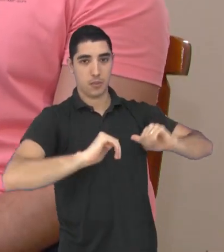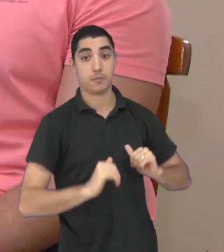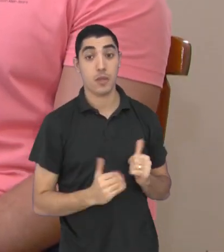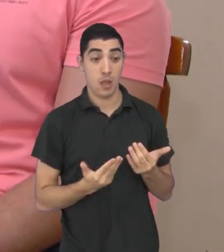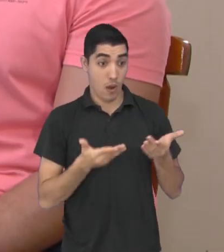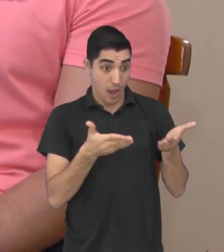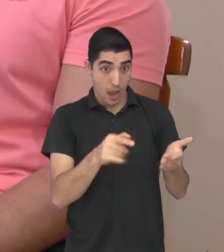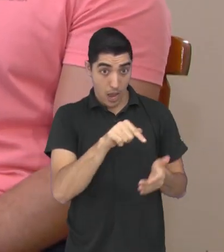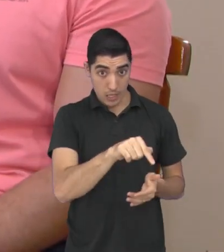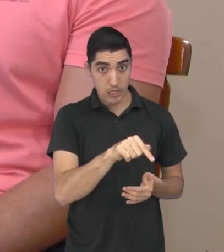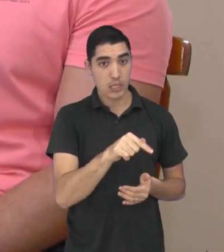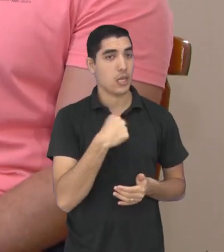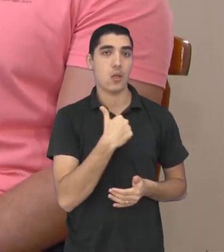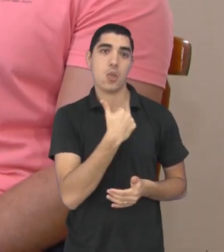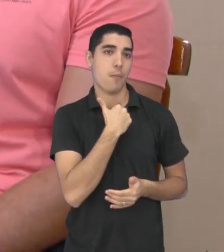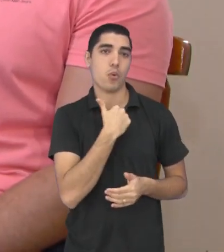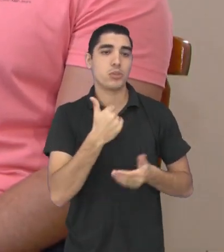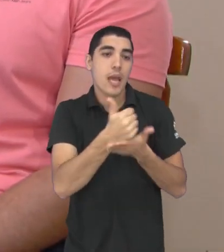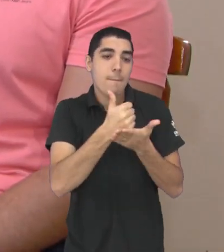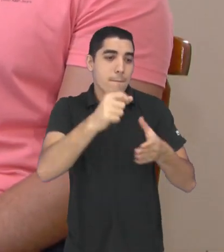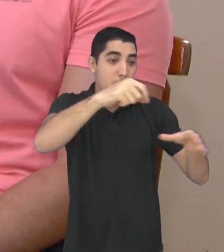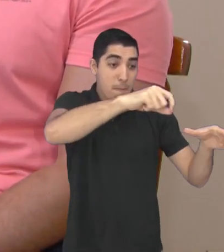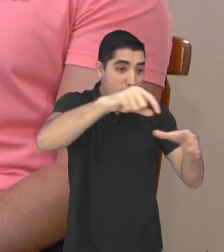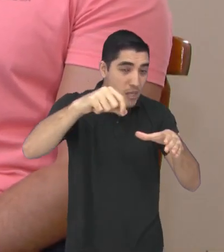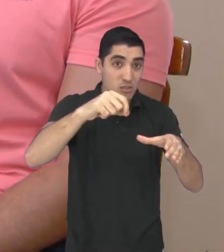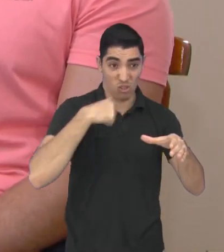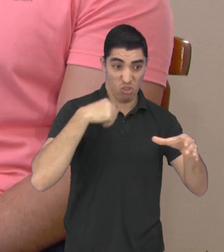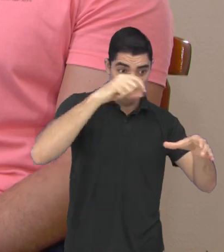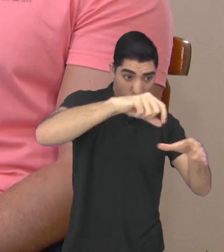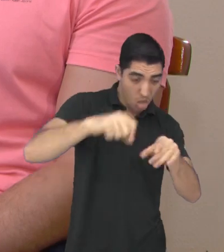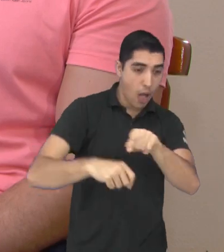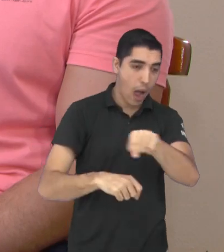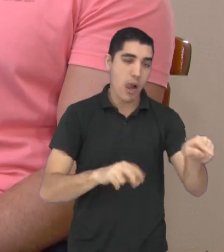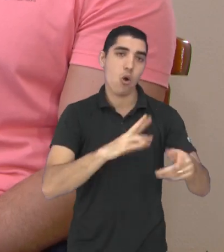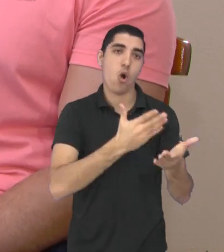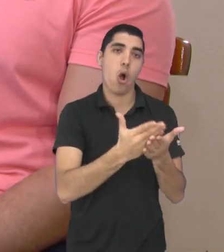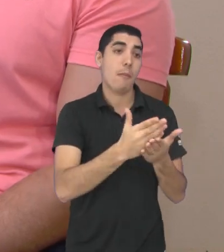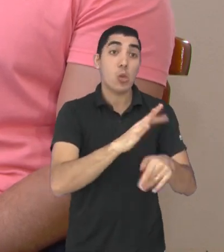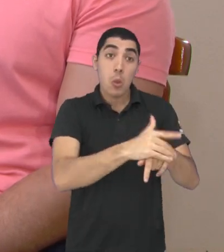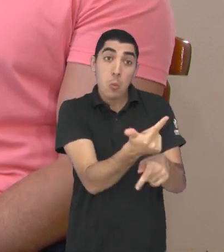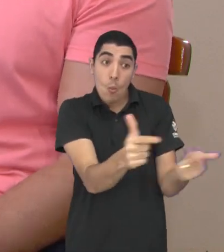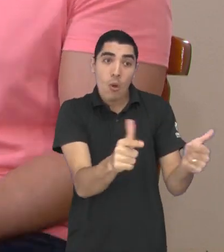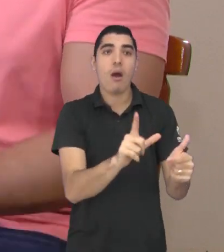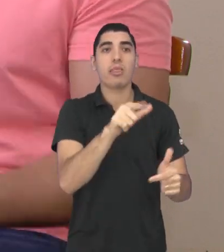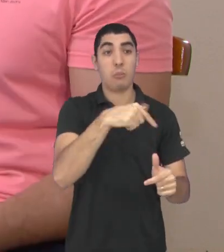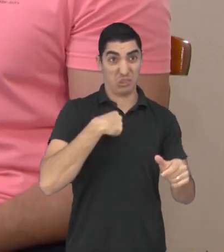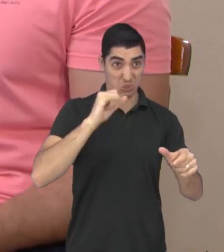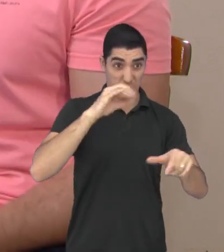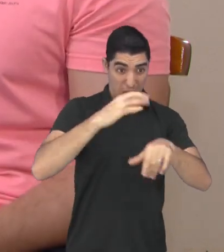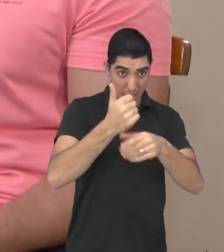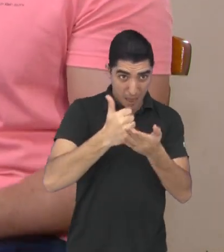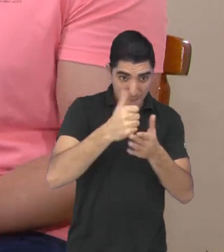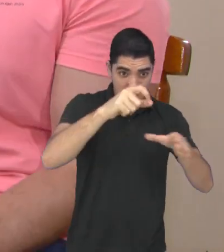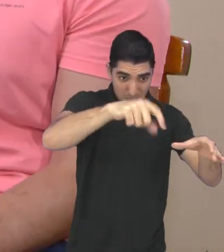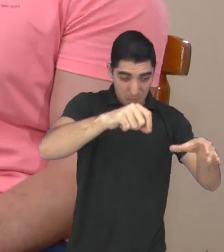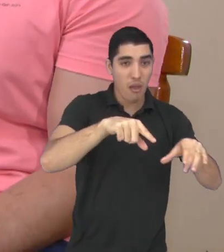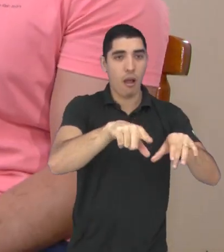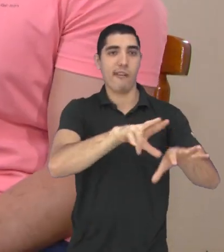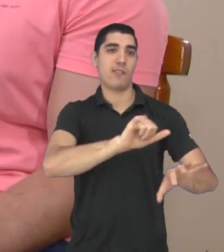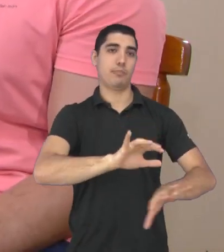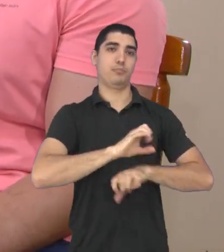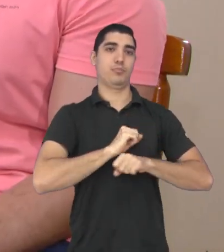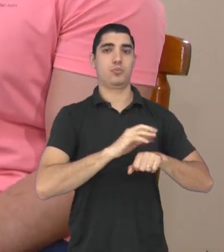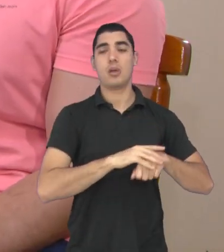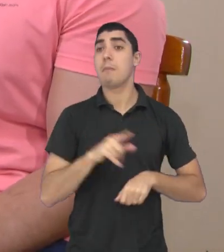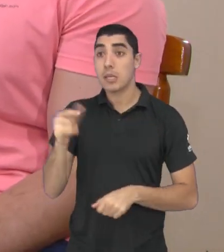no caso não posso colocar, senão mata as bactérias dos outros peixes. Aí eles não estão doentes, acabam ficando doentes. Mas no fim das contas você está conseguindo oferecer uma boa